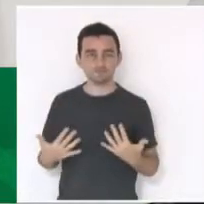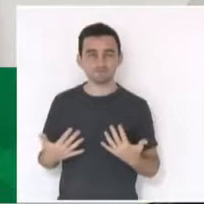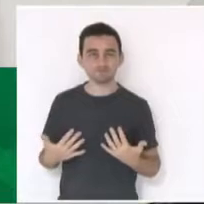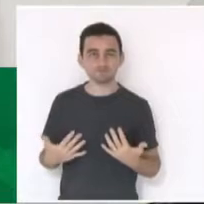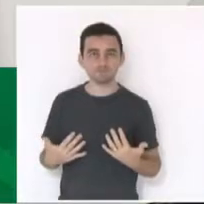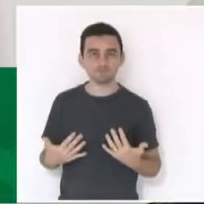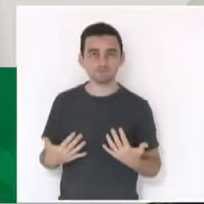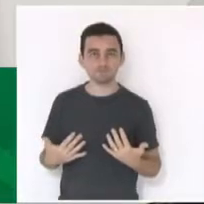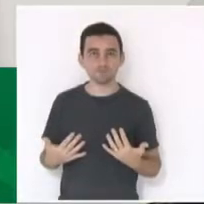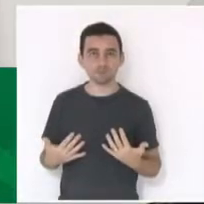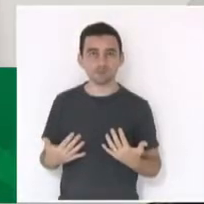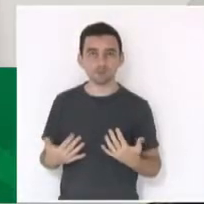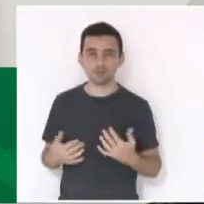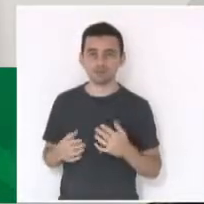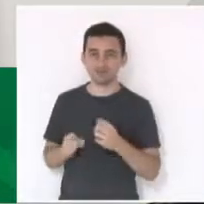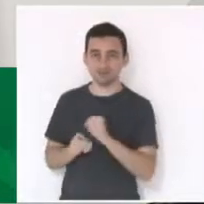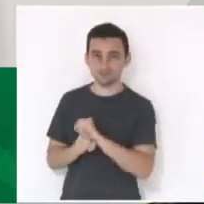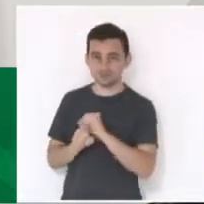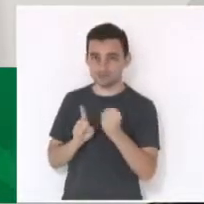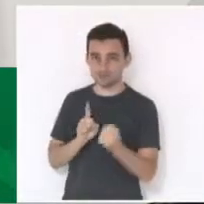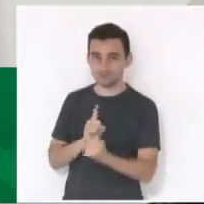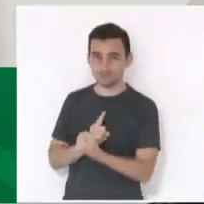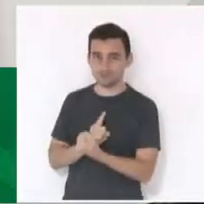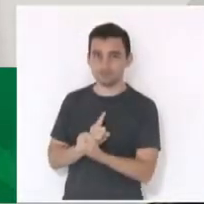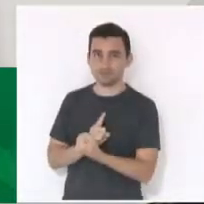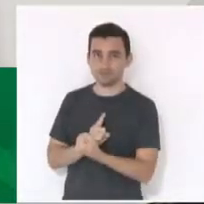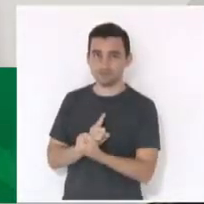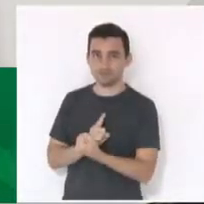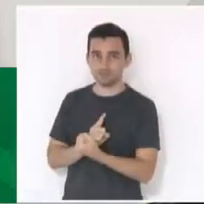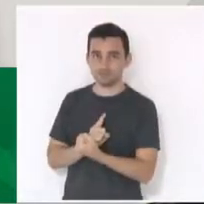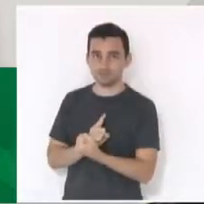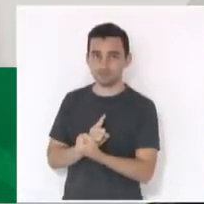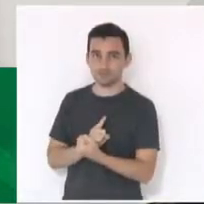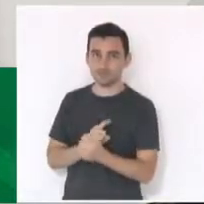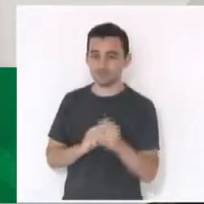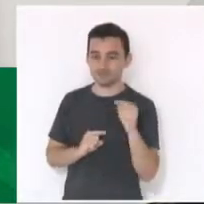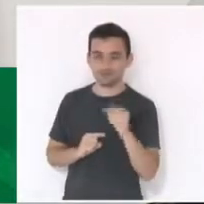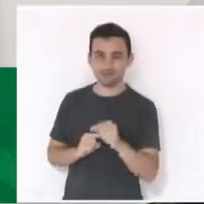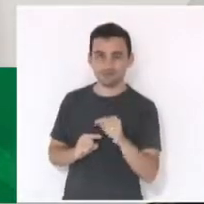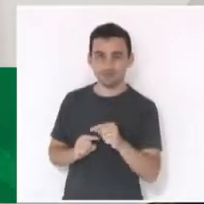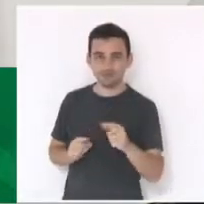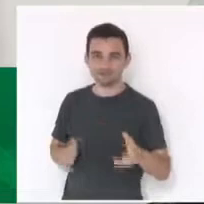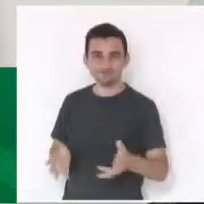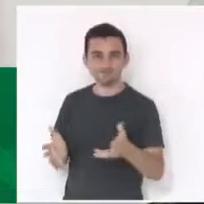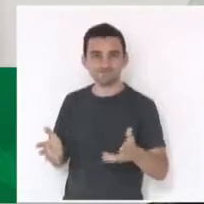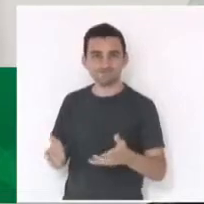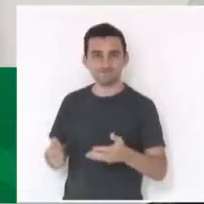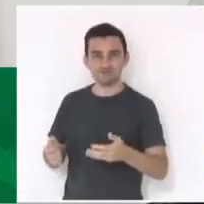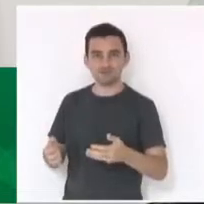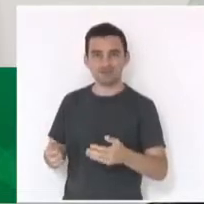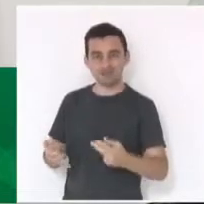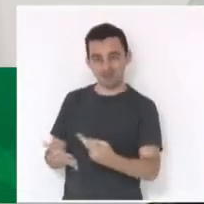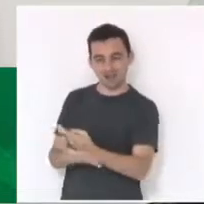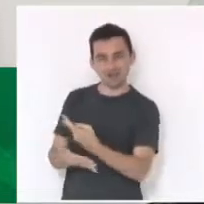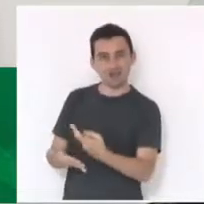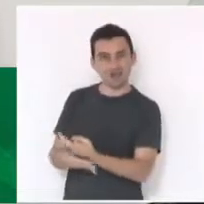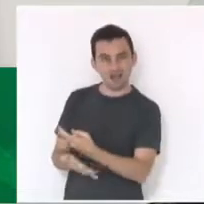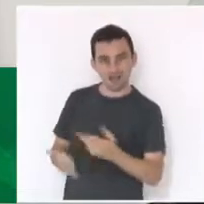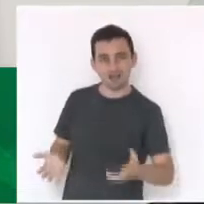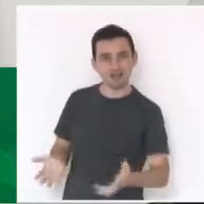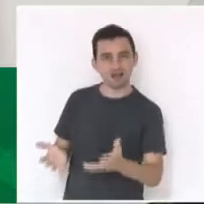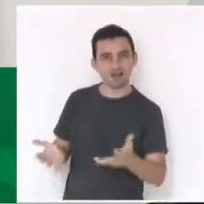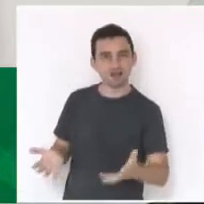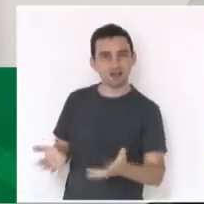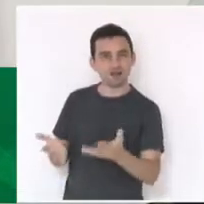que numa sociedade que alimenta situações de injustiça E em